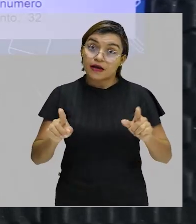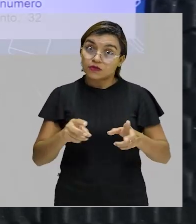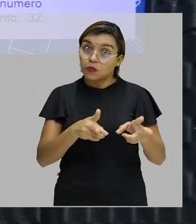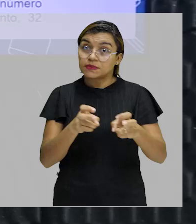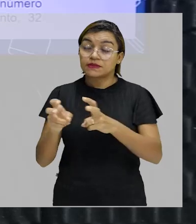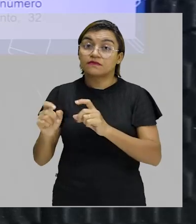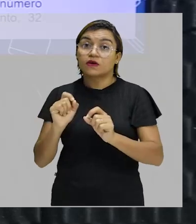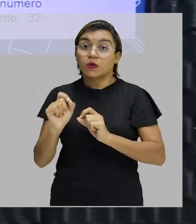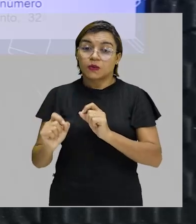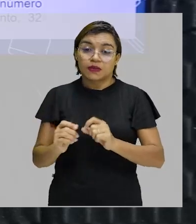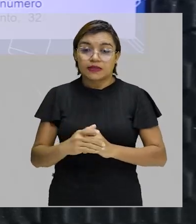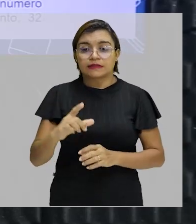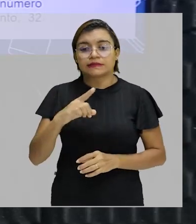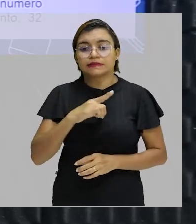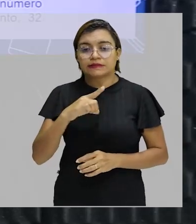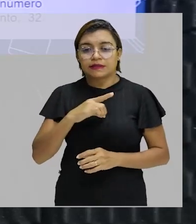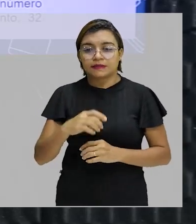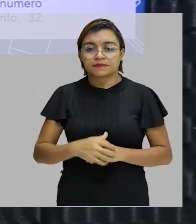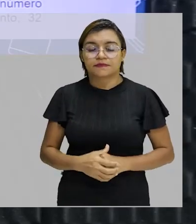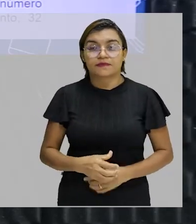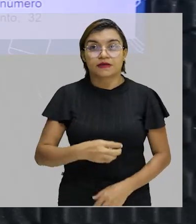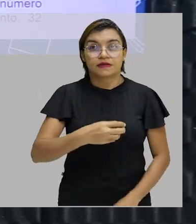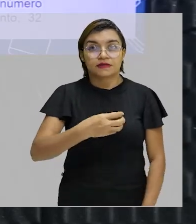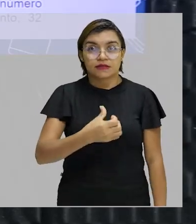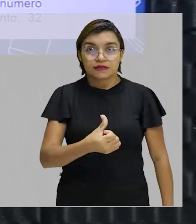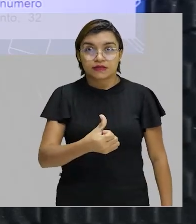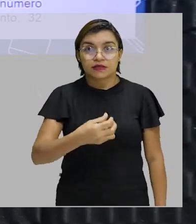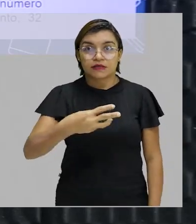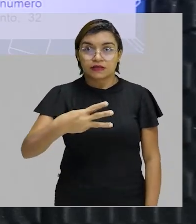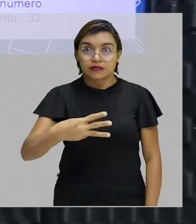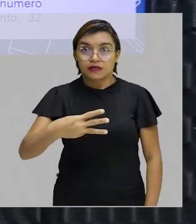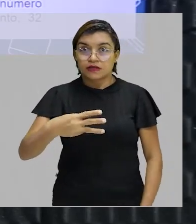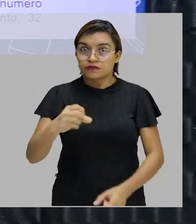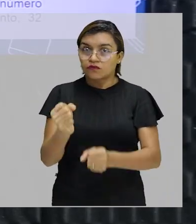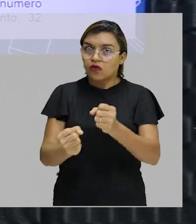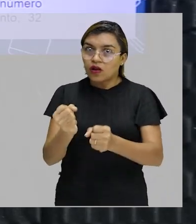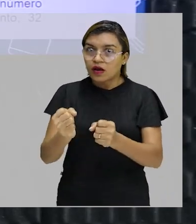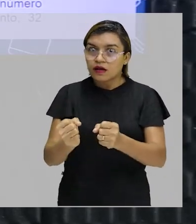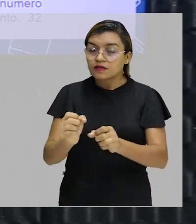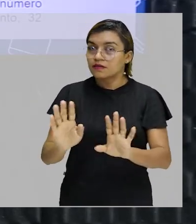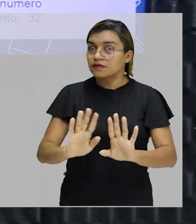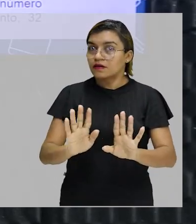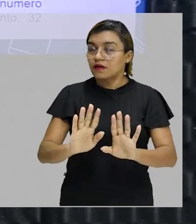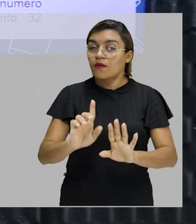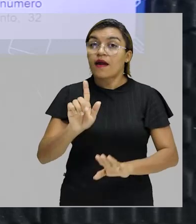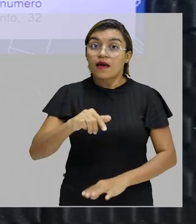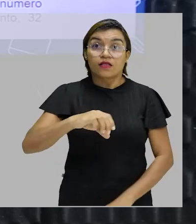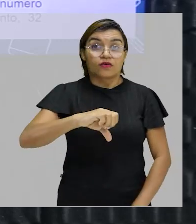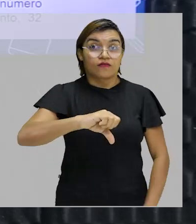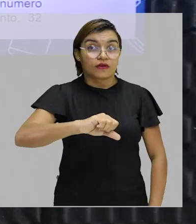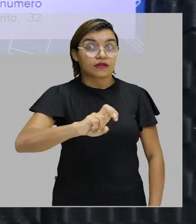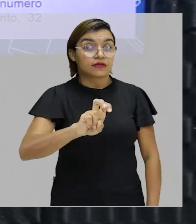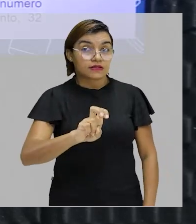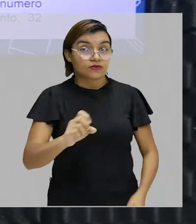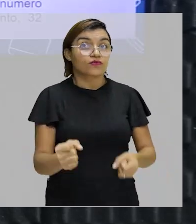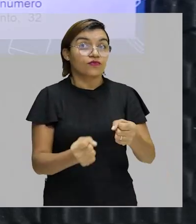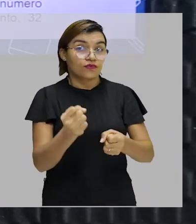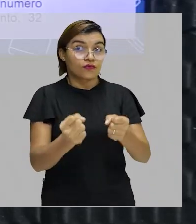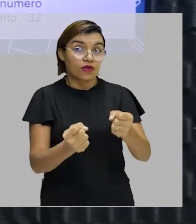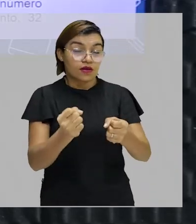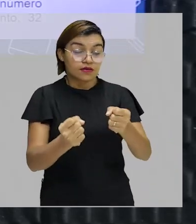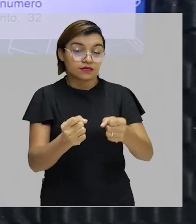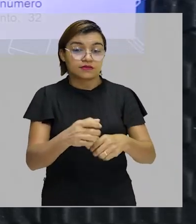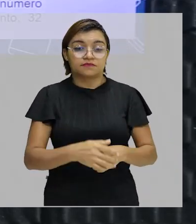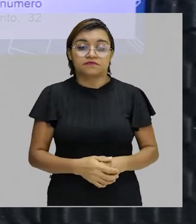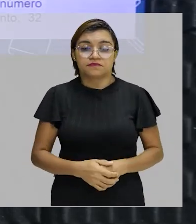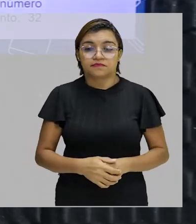observar, nós temos 63 volantes? Não, nós temos 95 volantes.